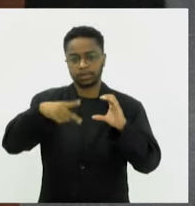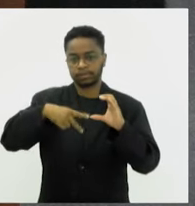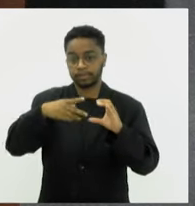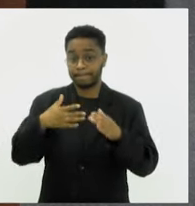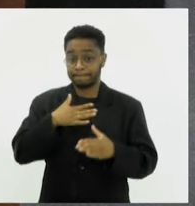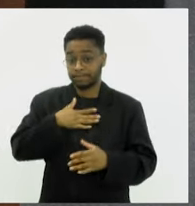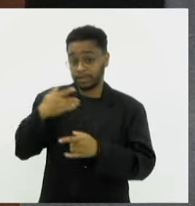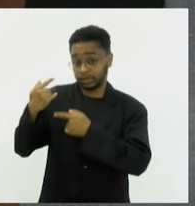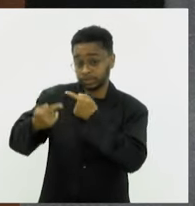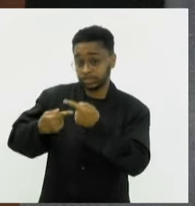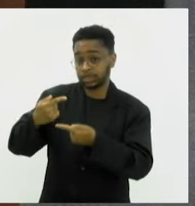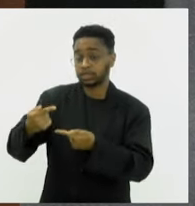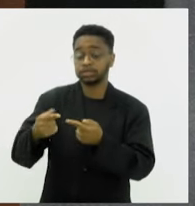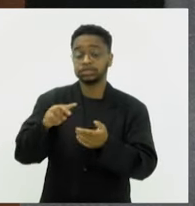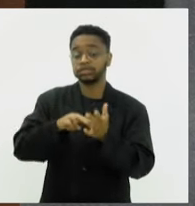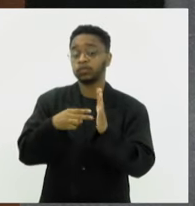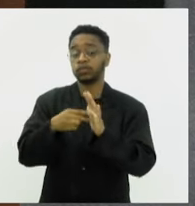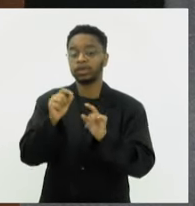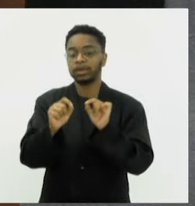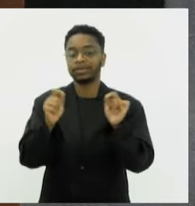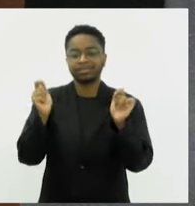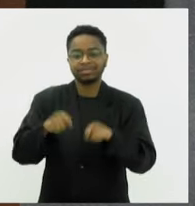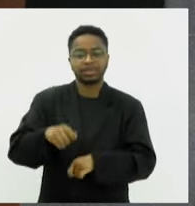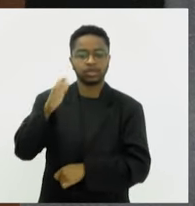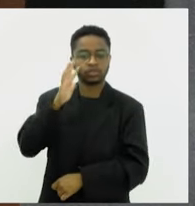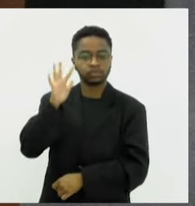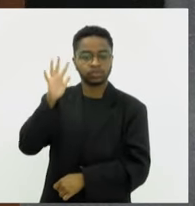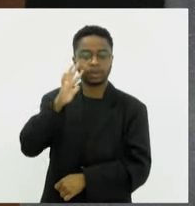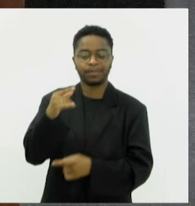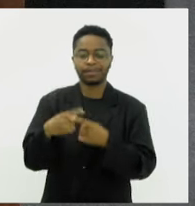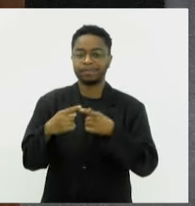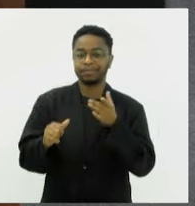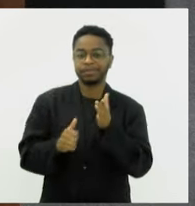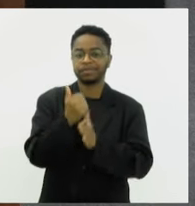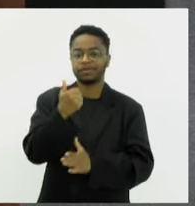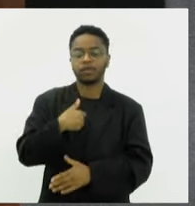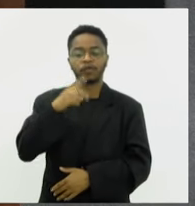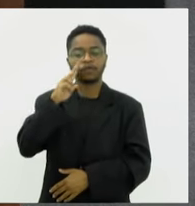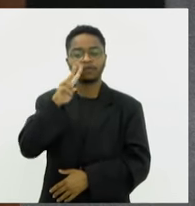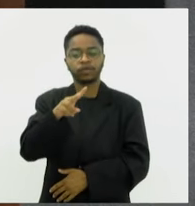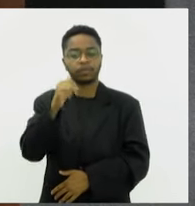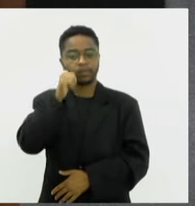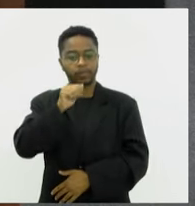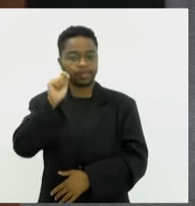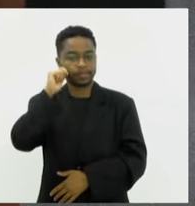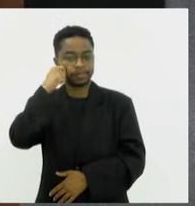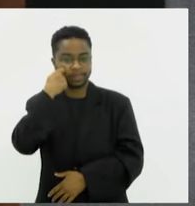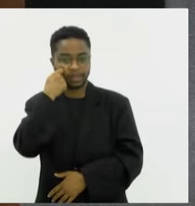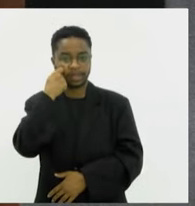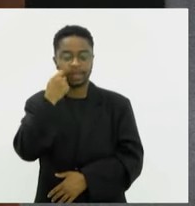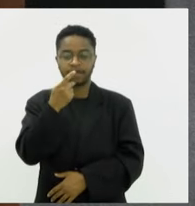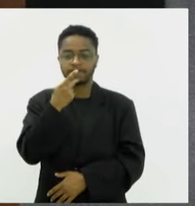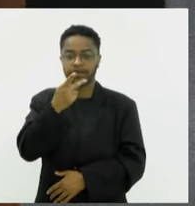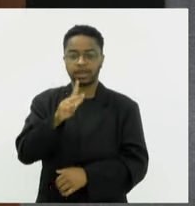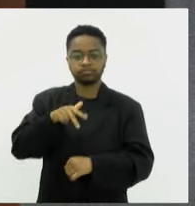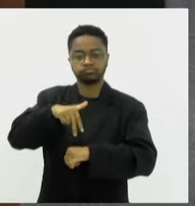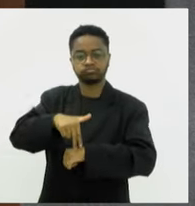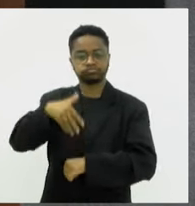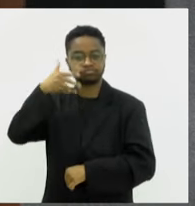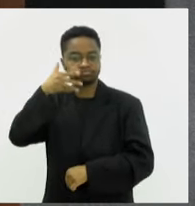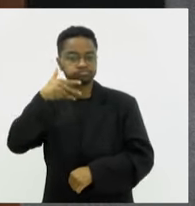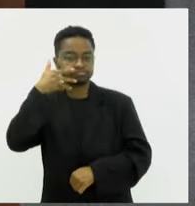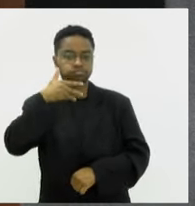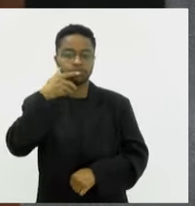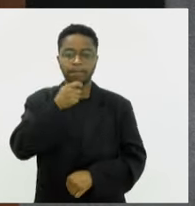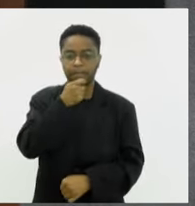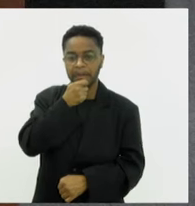Ju, significou a possibilidade de sonhar. A primeira vez que eu vi uma mulher negra falar em público, falar no